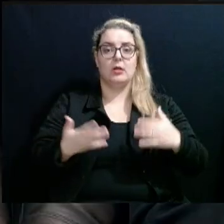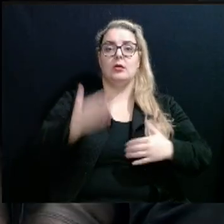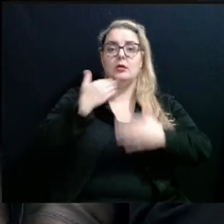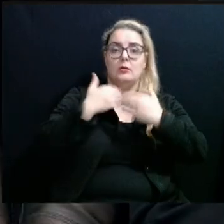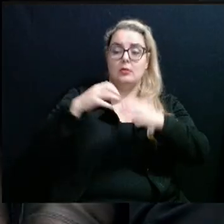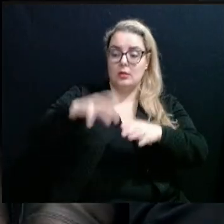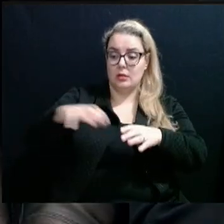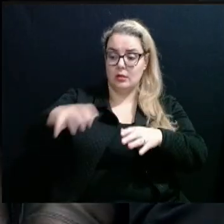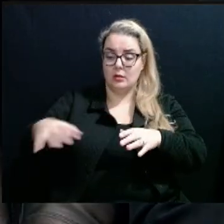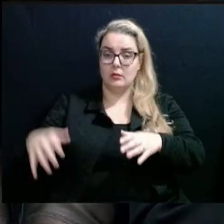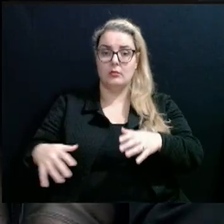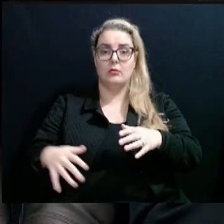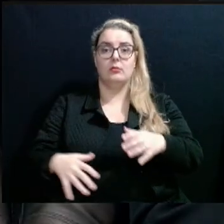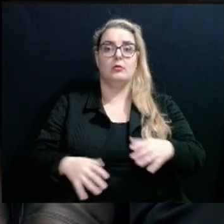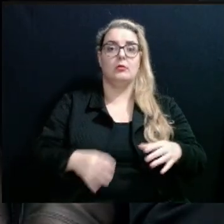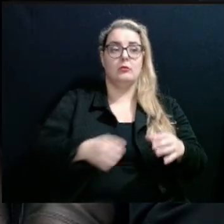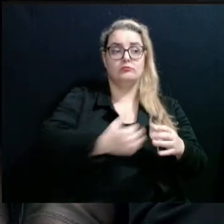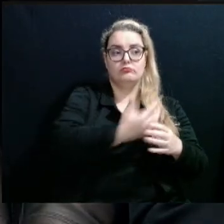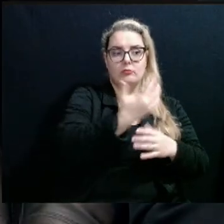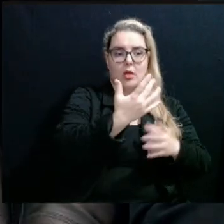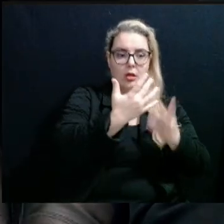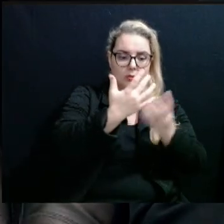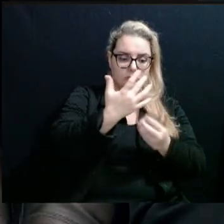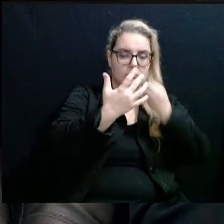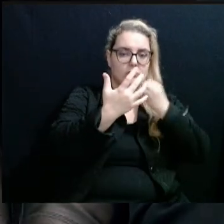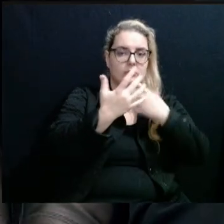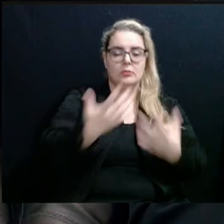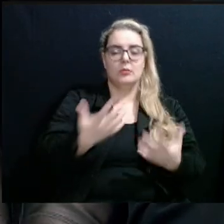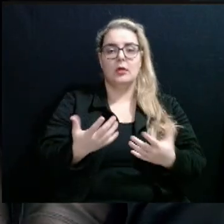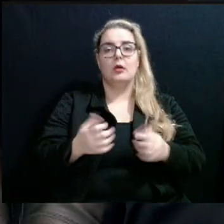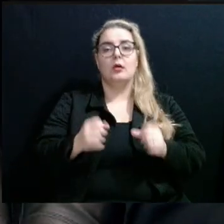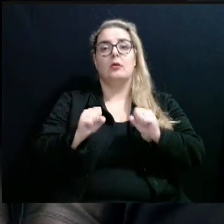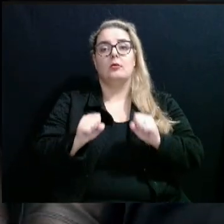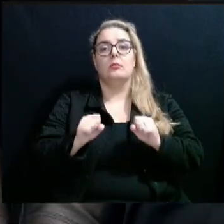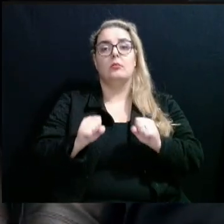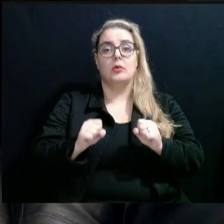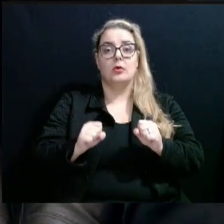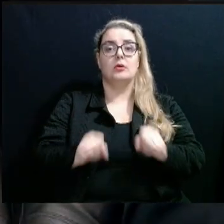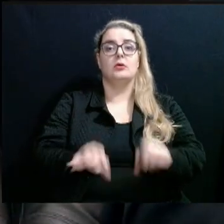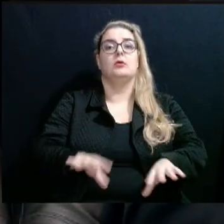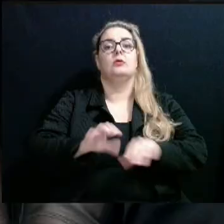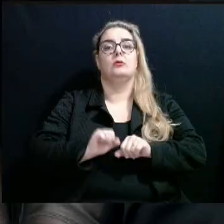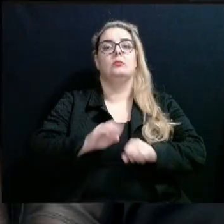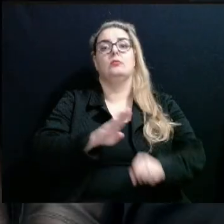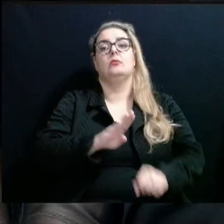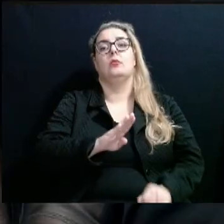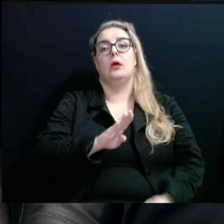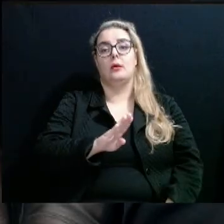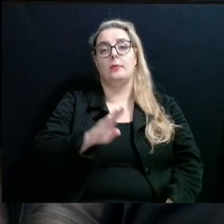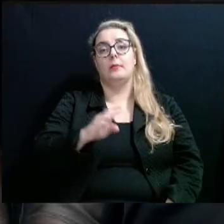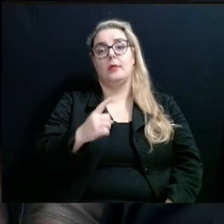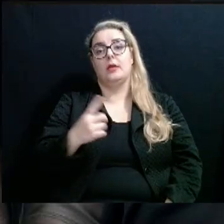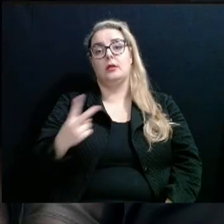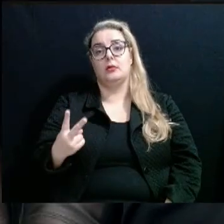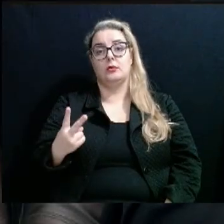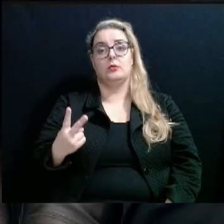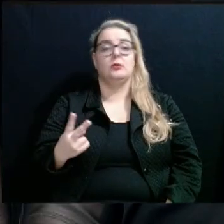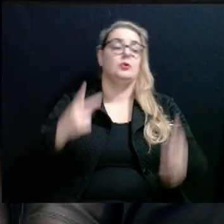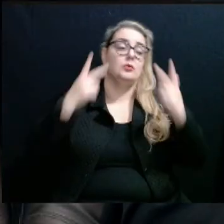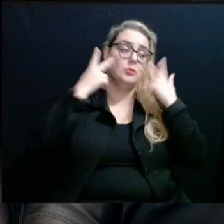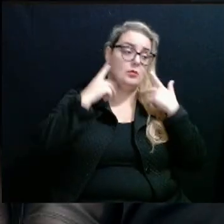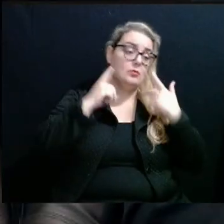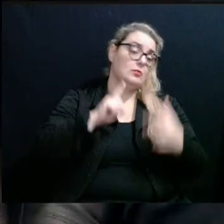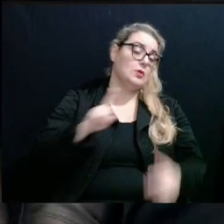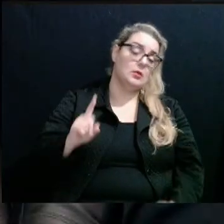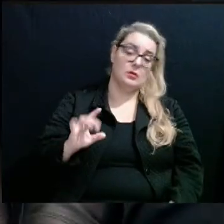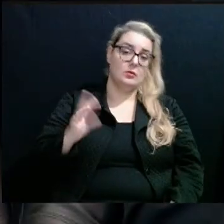mais contato a essas bactérias, eu também poderia sintetizar a B12 de forma natural. Porém, isso não acontece porque hoje a gente higieniza tudo,